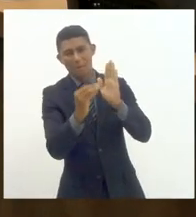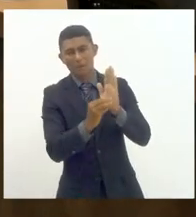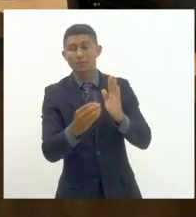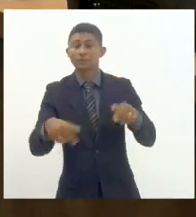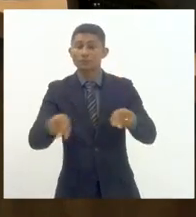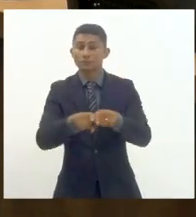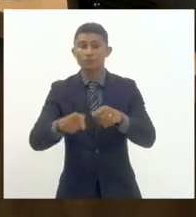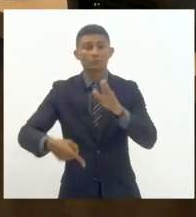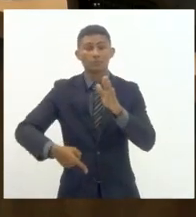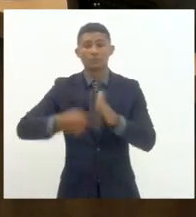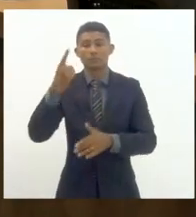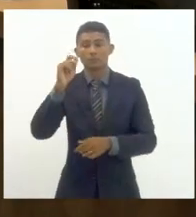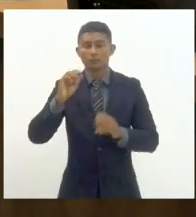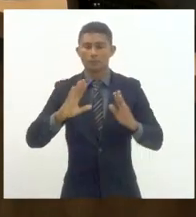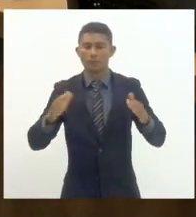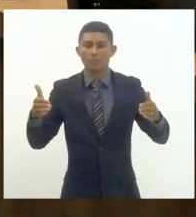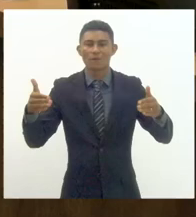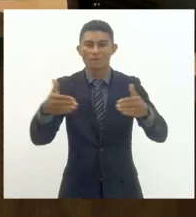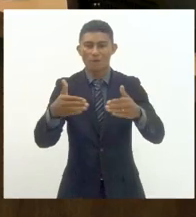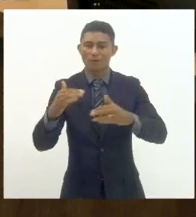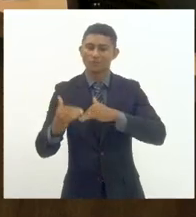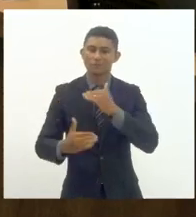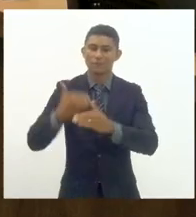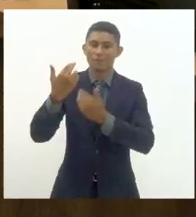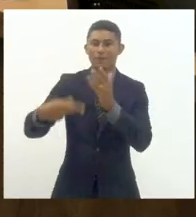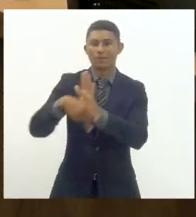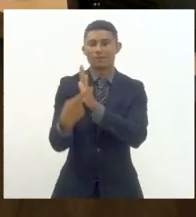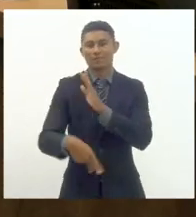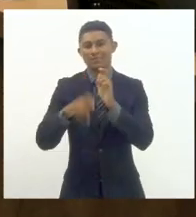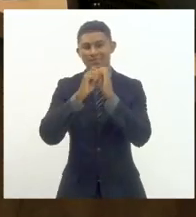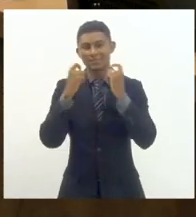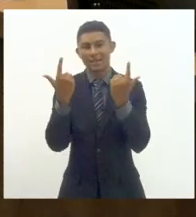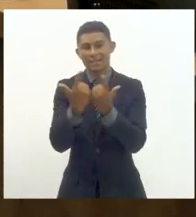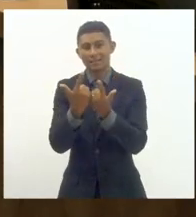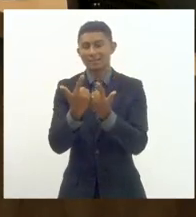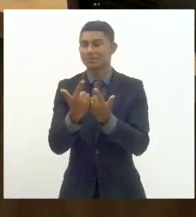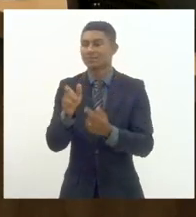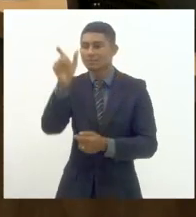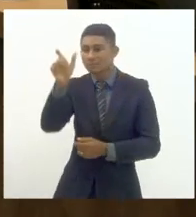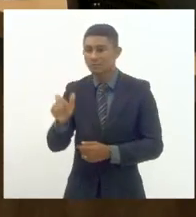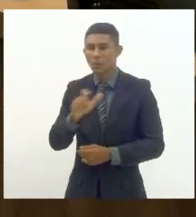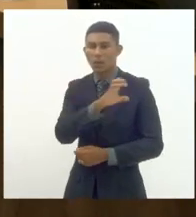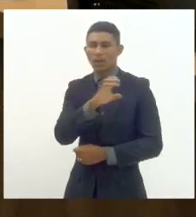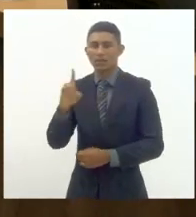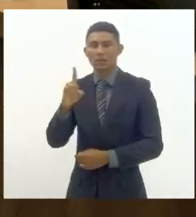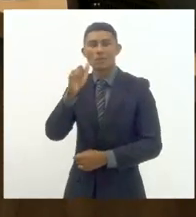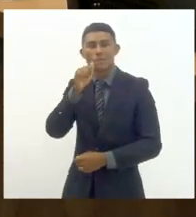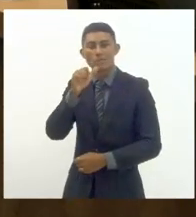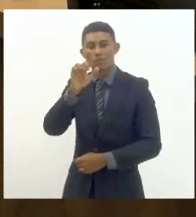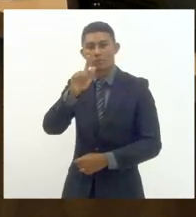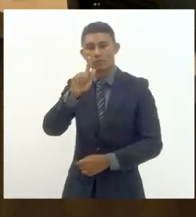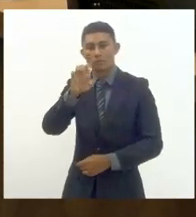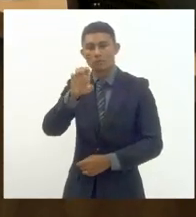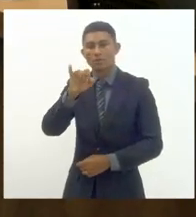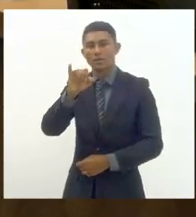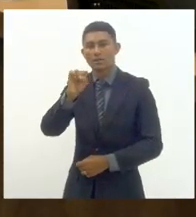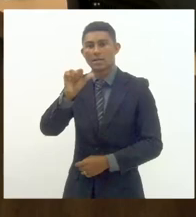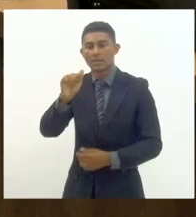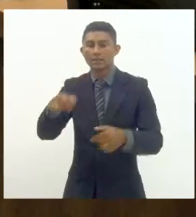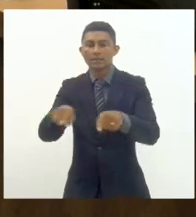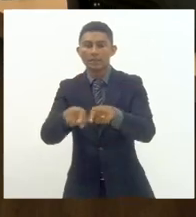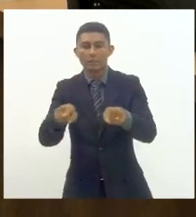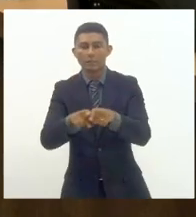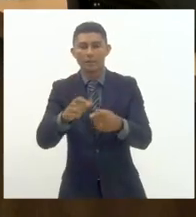em primeiro lugar, o Fórum de Desenvolvimento da LERJ, sob a coordenação da Geisa Rocha, a Assessoria Fiscal da